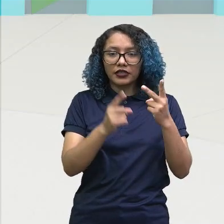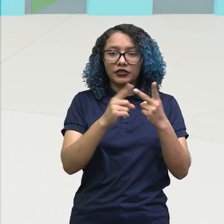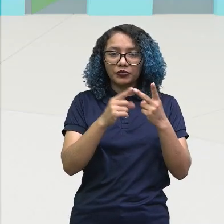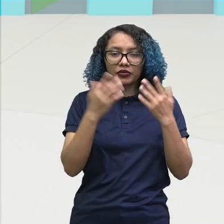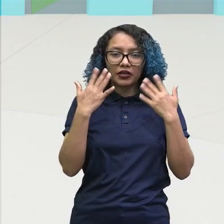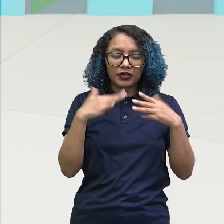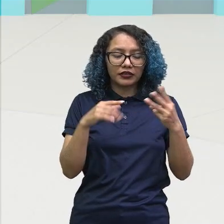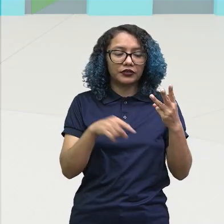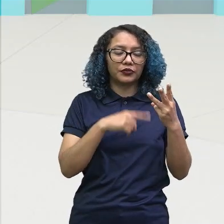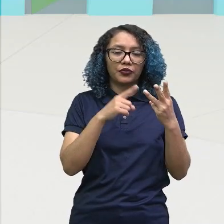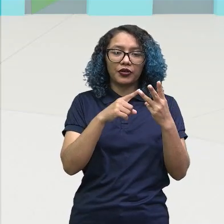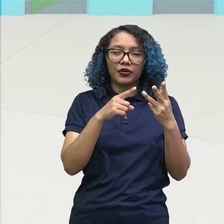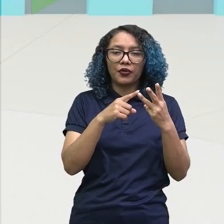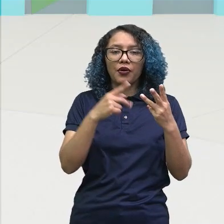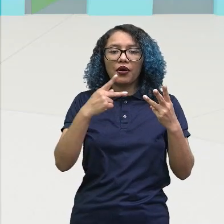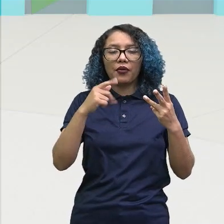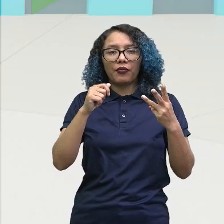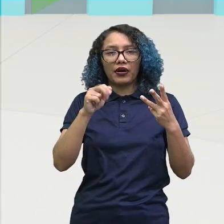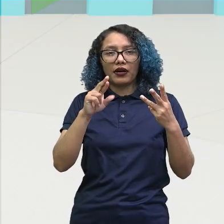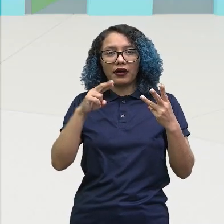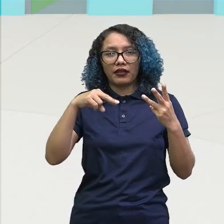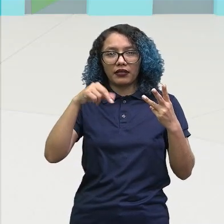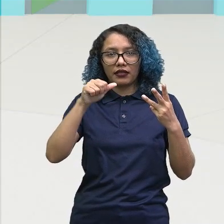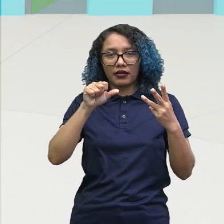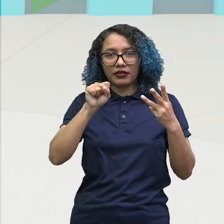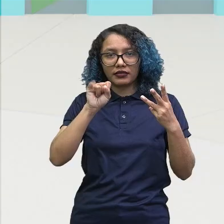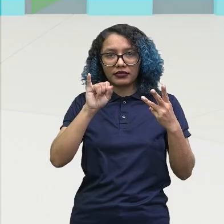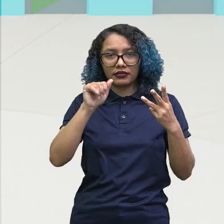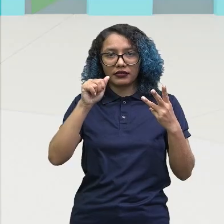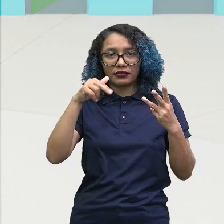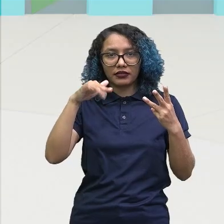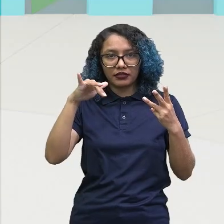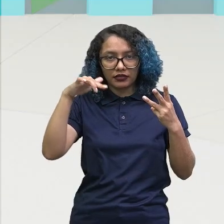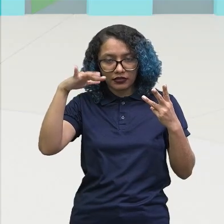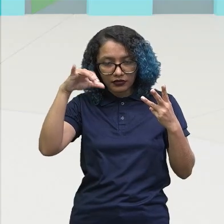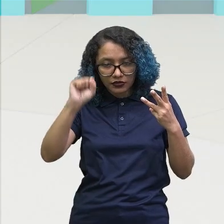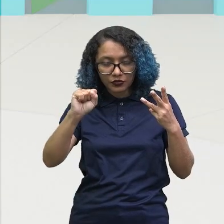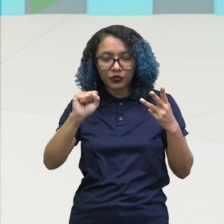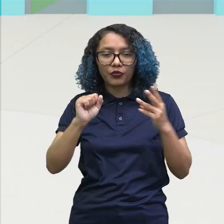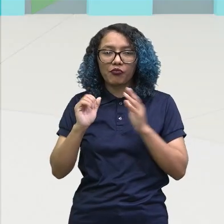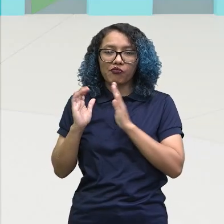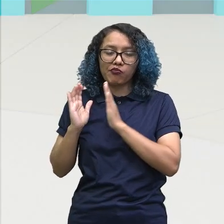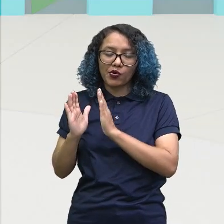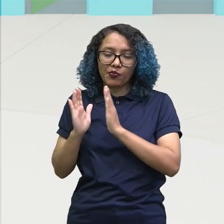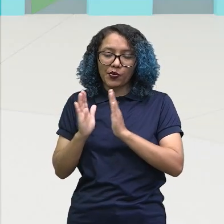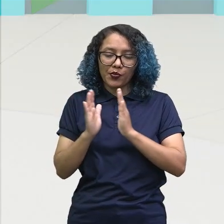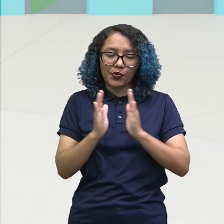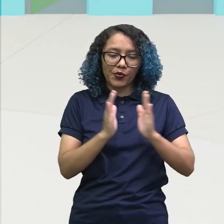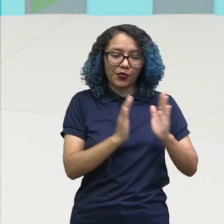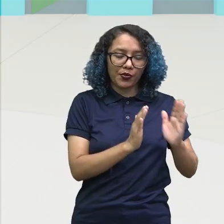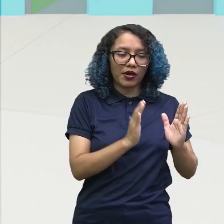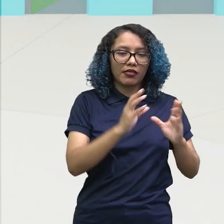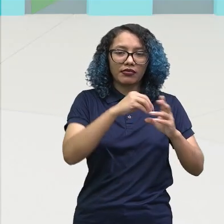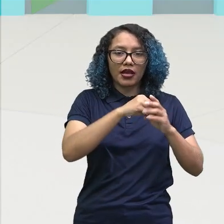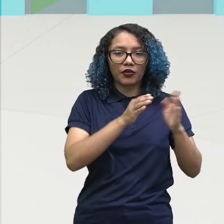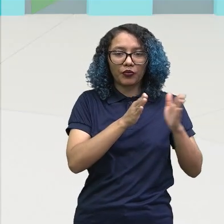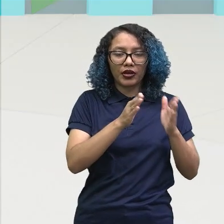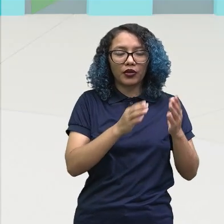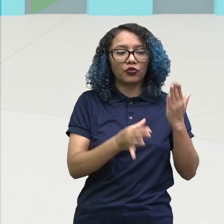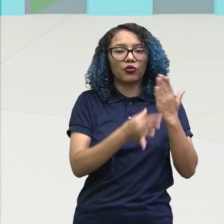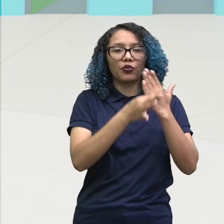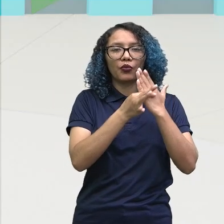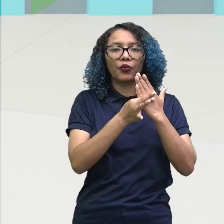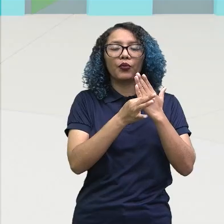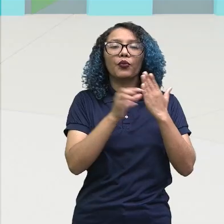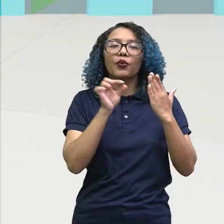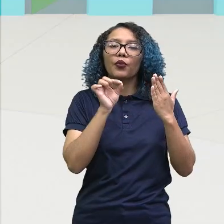e o parnasianismo. E é justamente, né, depois de todo esse processo no realismo, como vocês estão vendo,